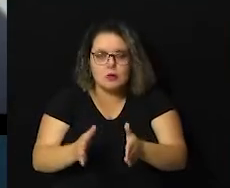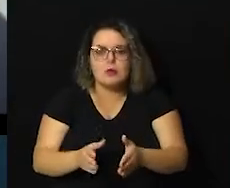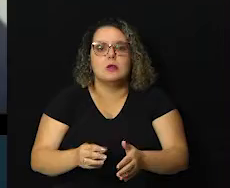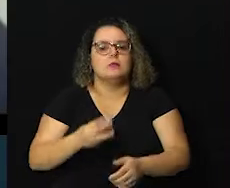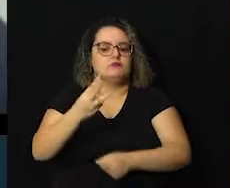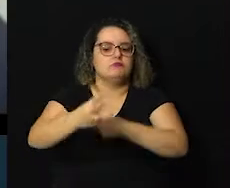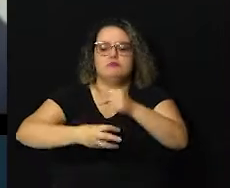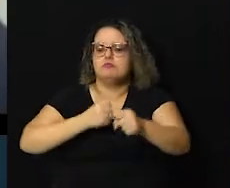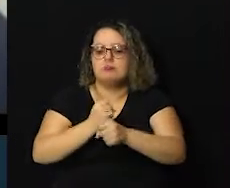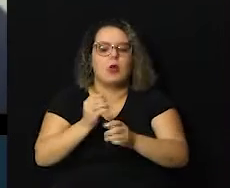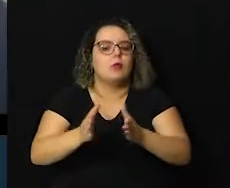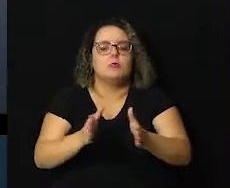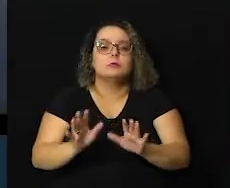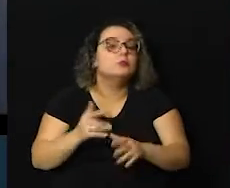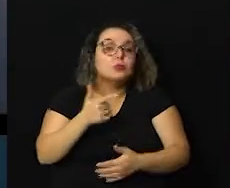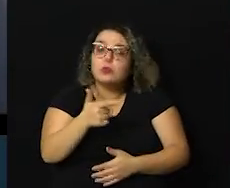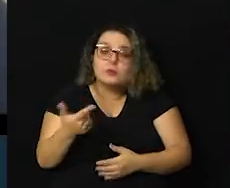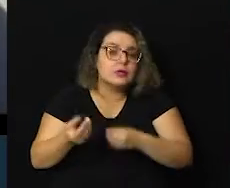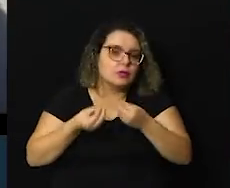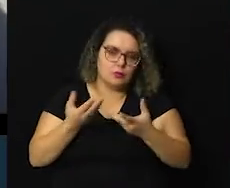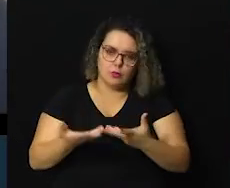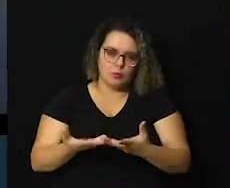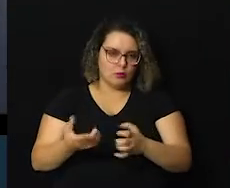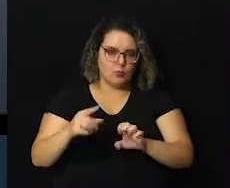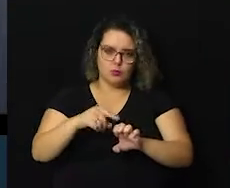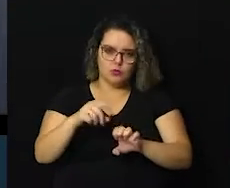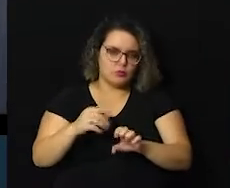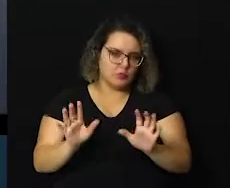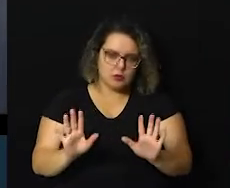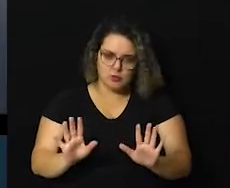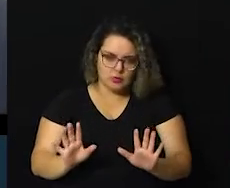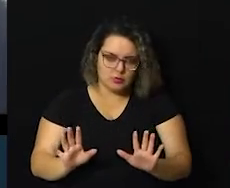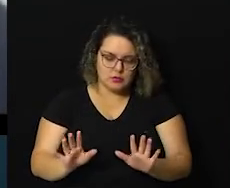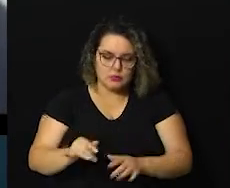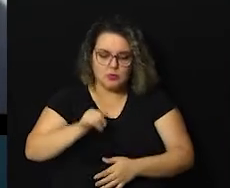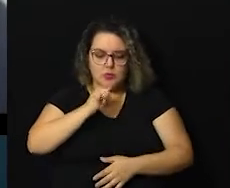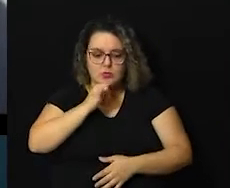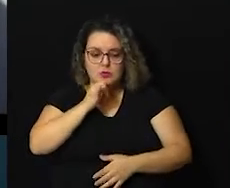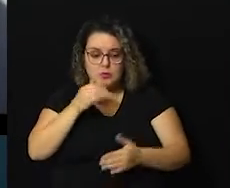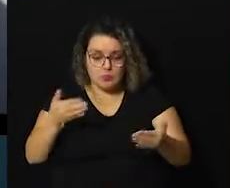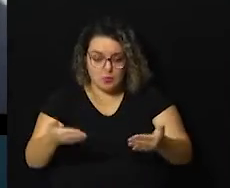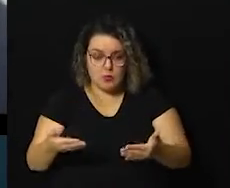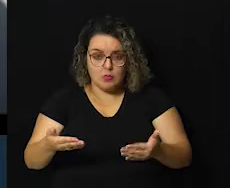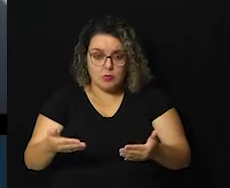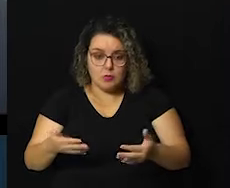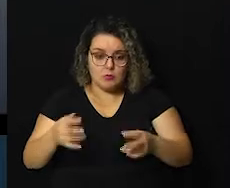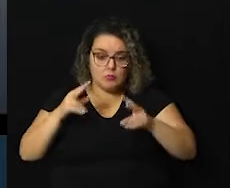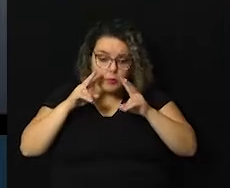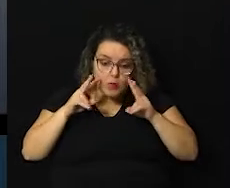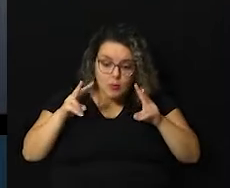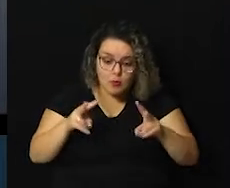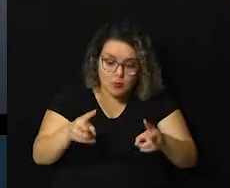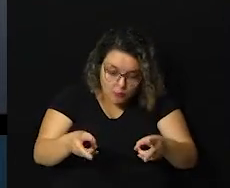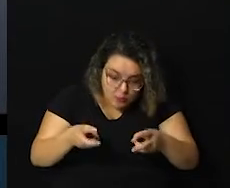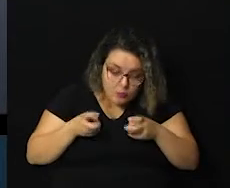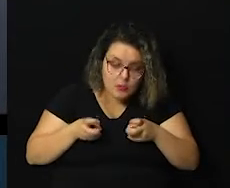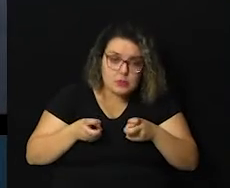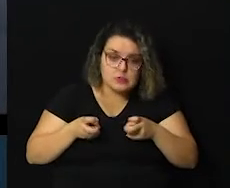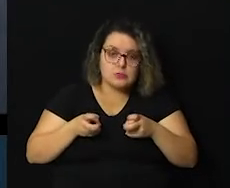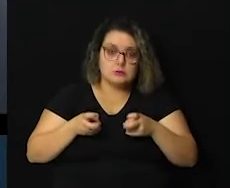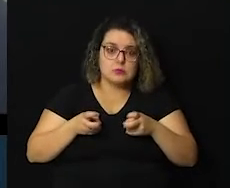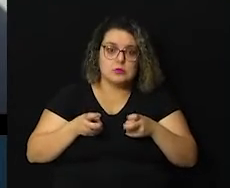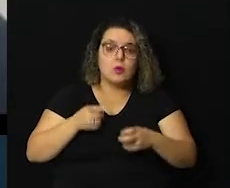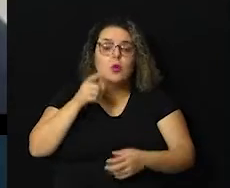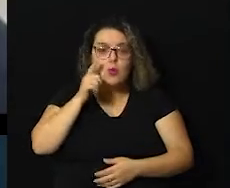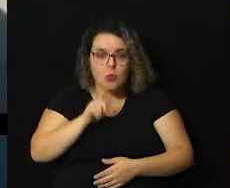eu vou estar nessa fase aqui há três anos vão estar nome não existe isso na por exemplo hoje agora eu tô vendo que